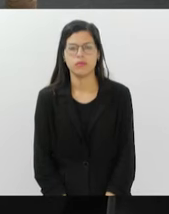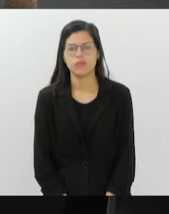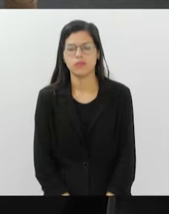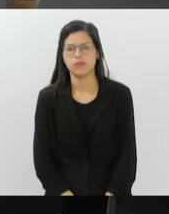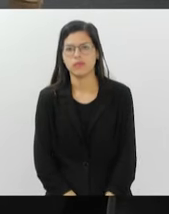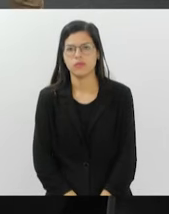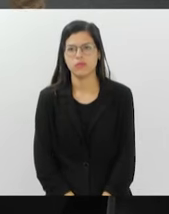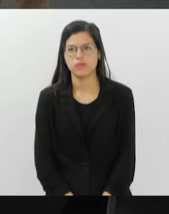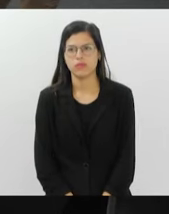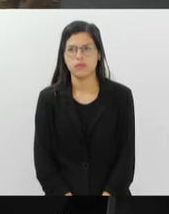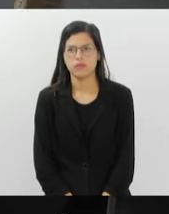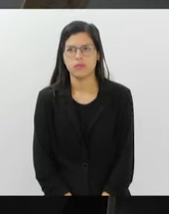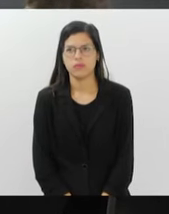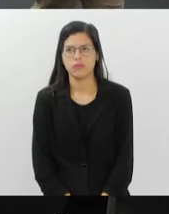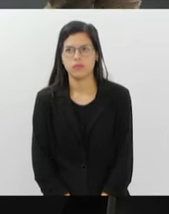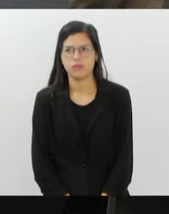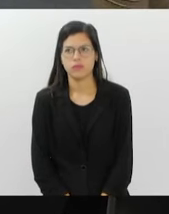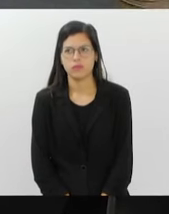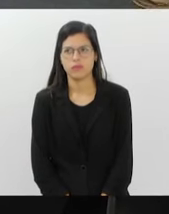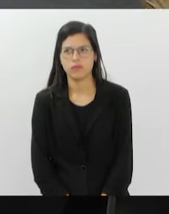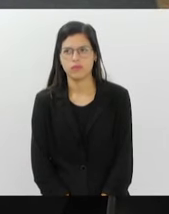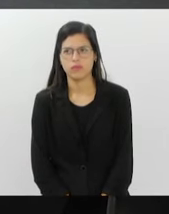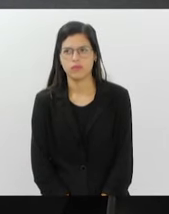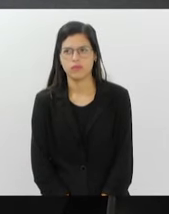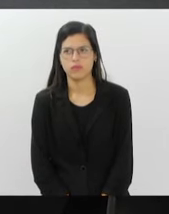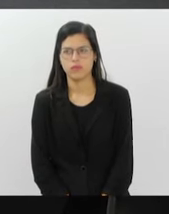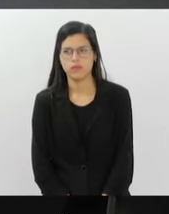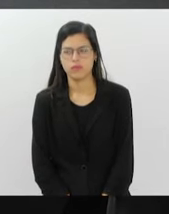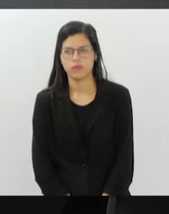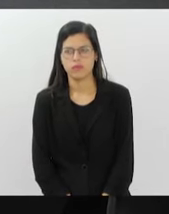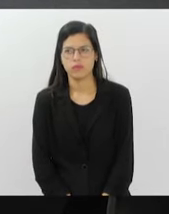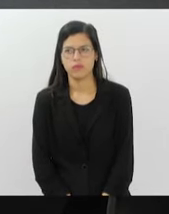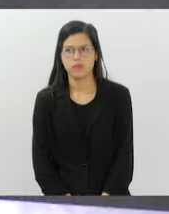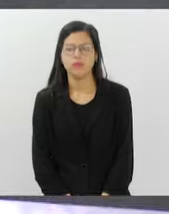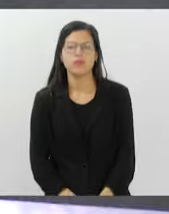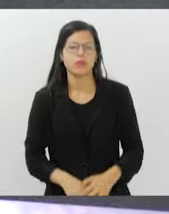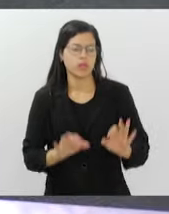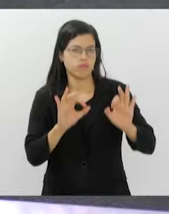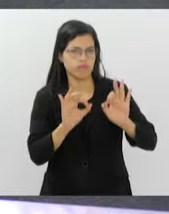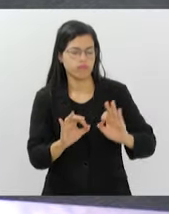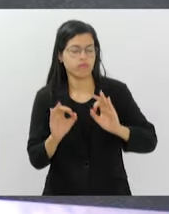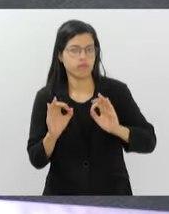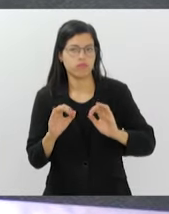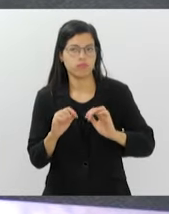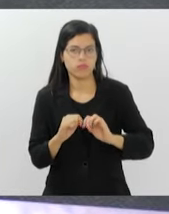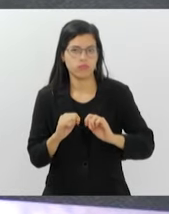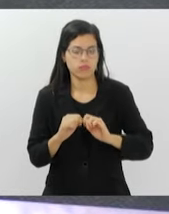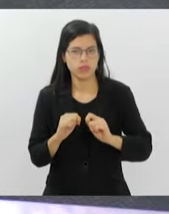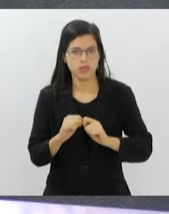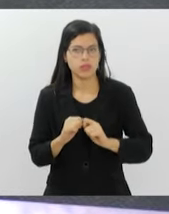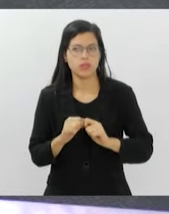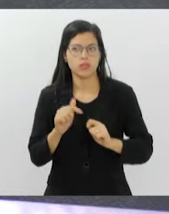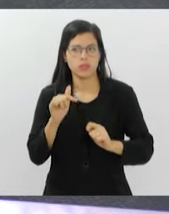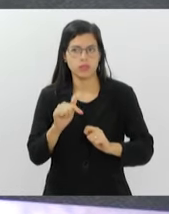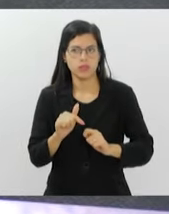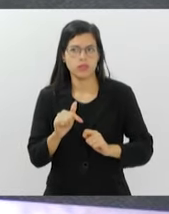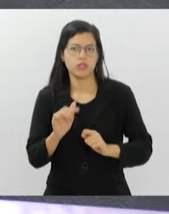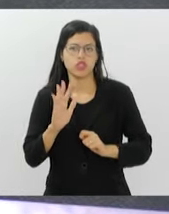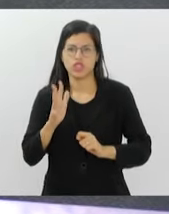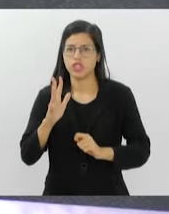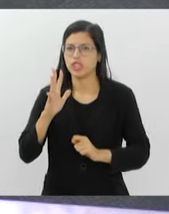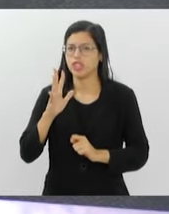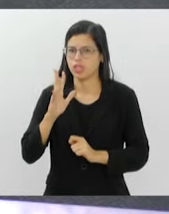vencido de quem são as emendas Tá certo então fazer essa ponderação aqui eu já vi decisões